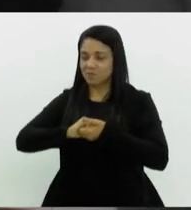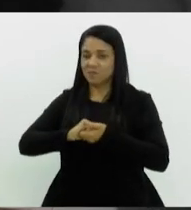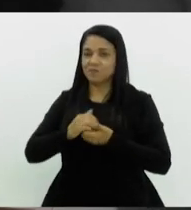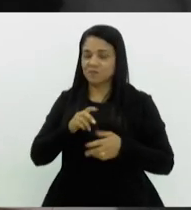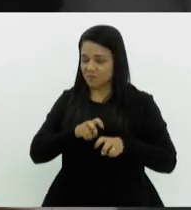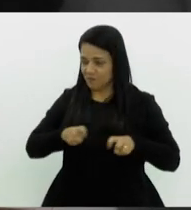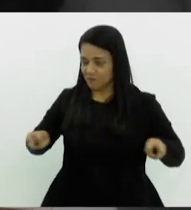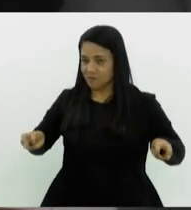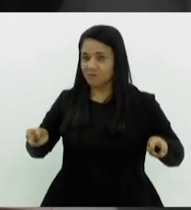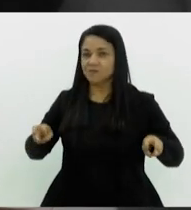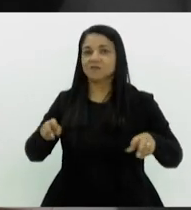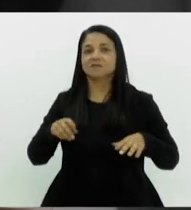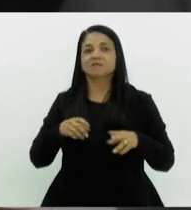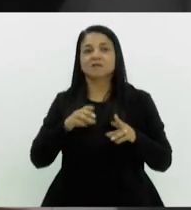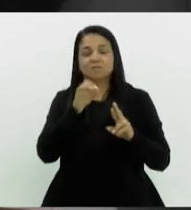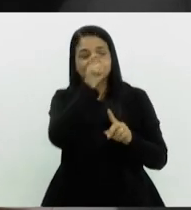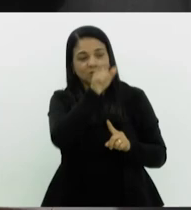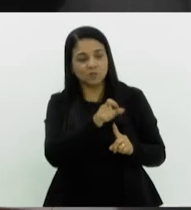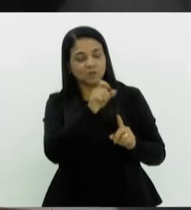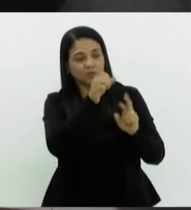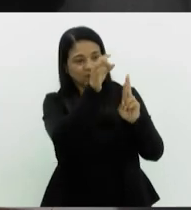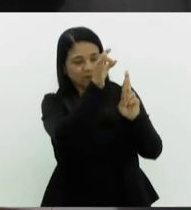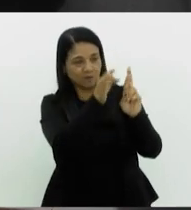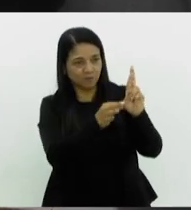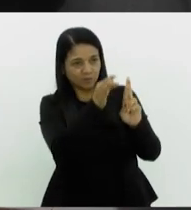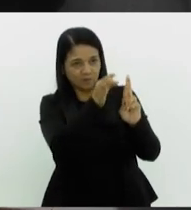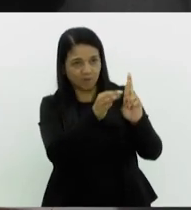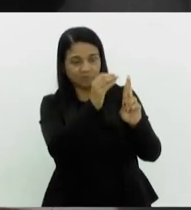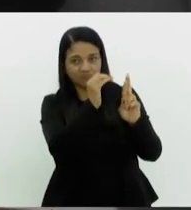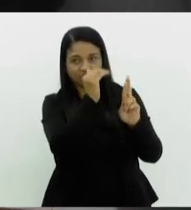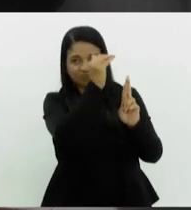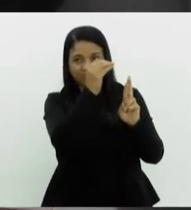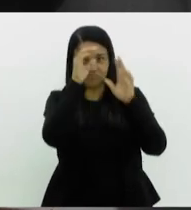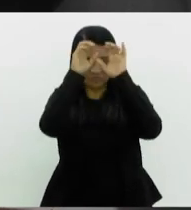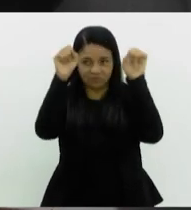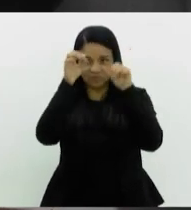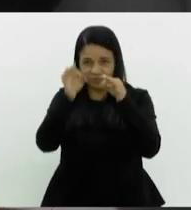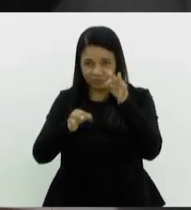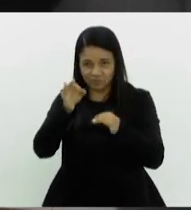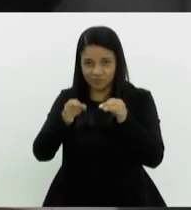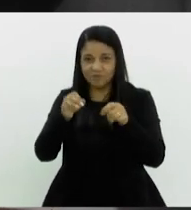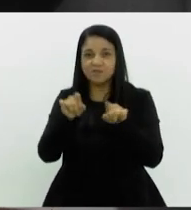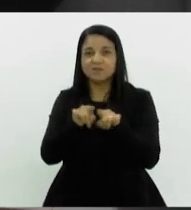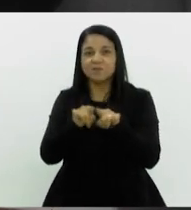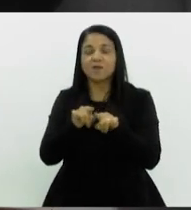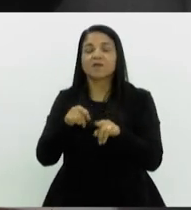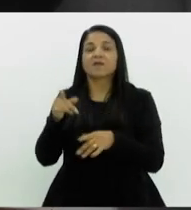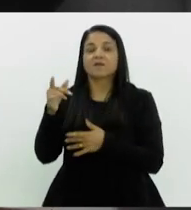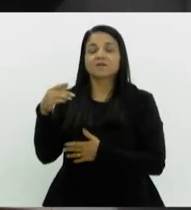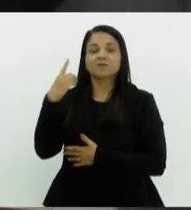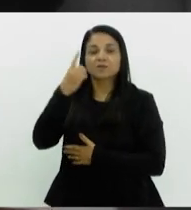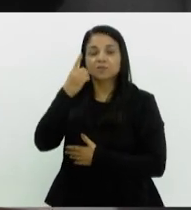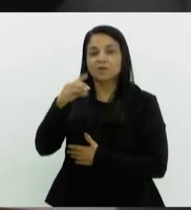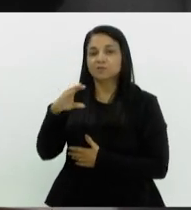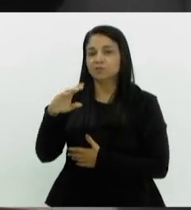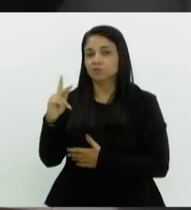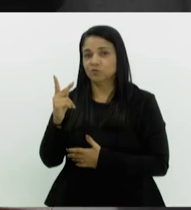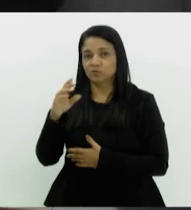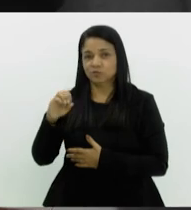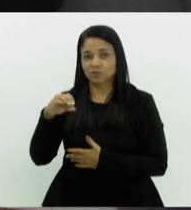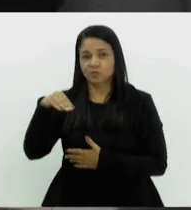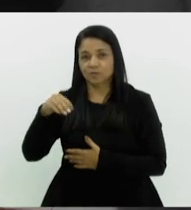nosso presidente do Tribunal de Justiça, cumprimento todos os deputados na pessoa do nosso também anfitrião, deputado Chico